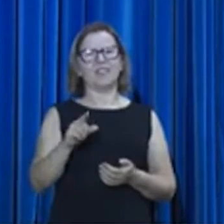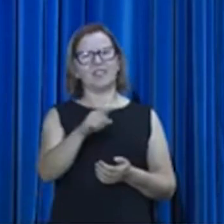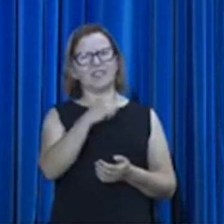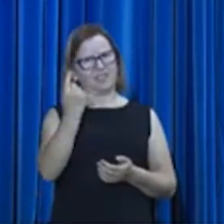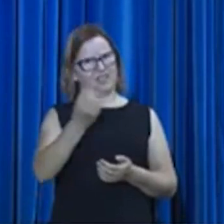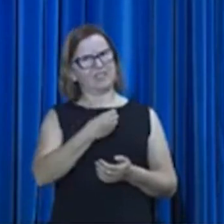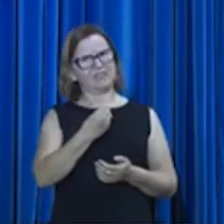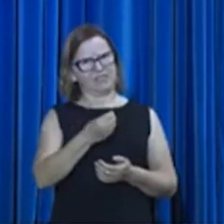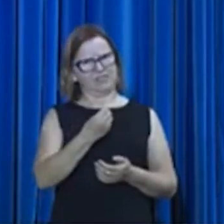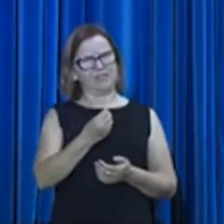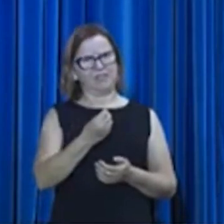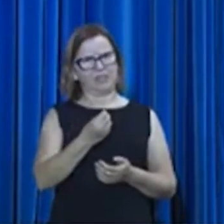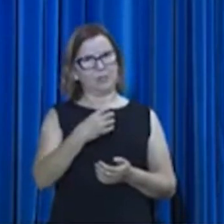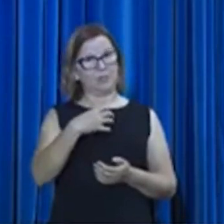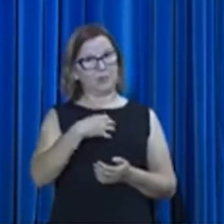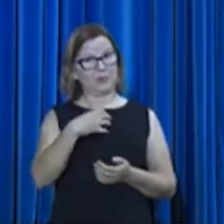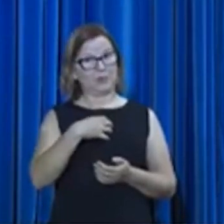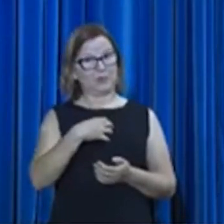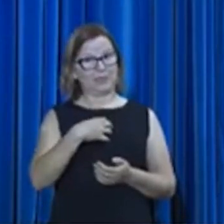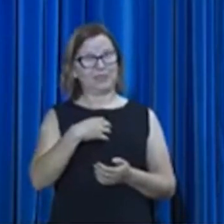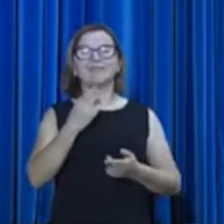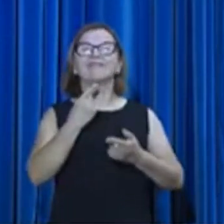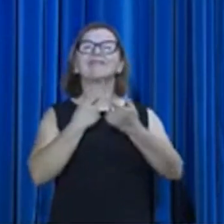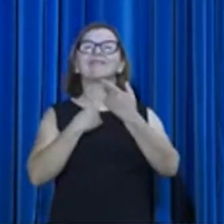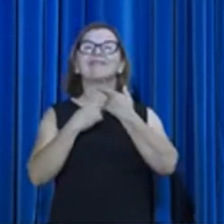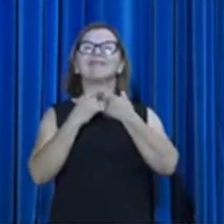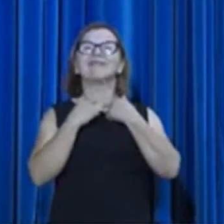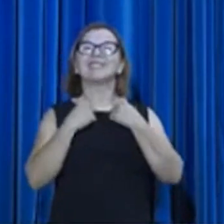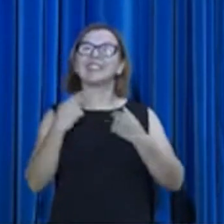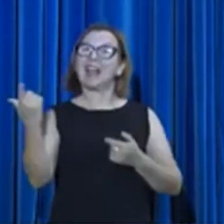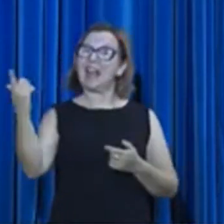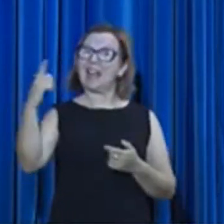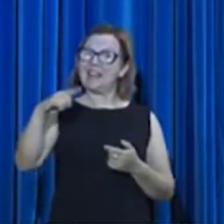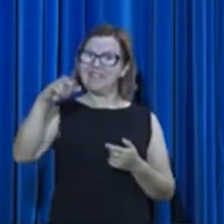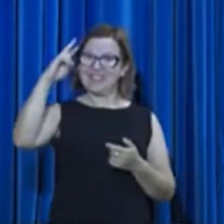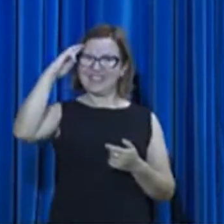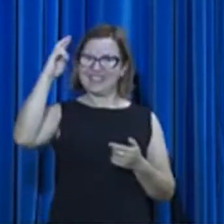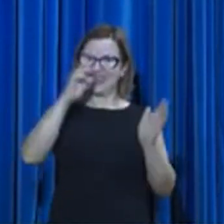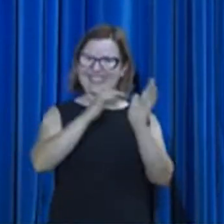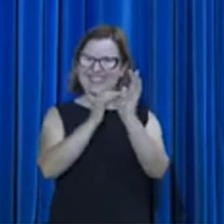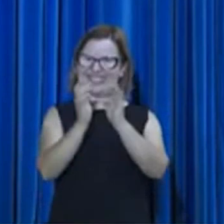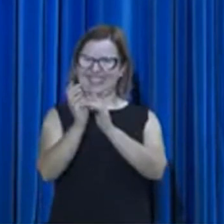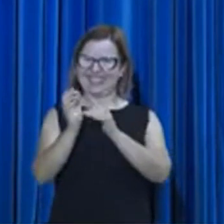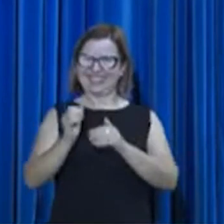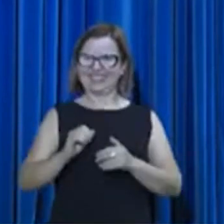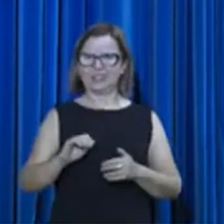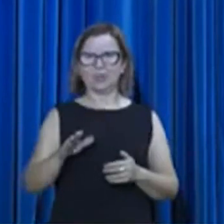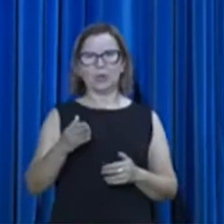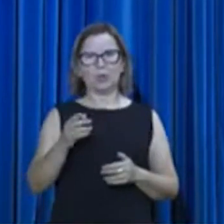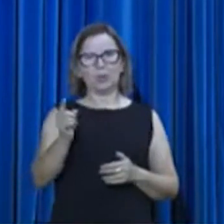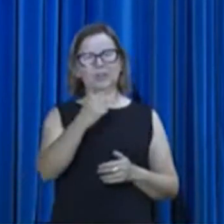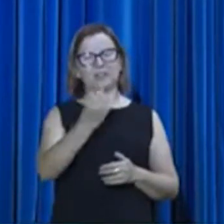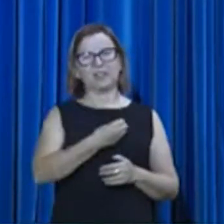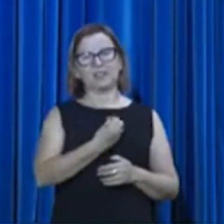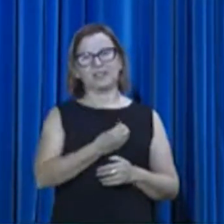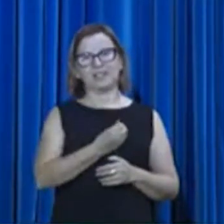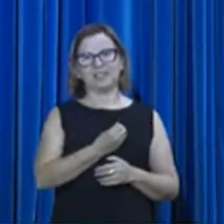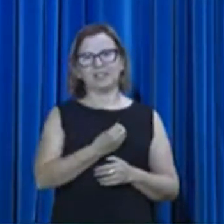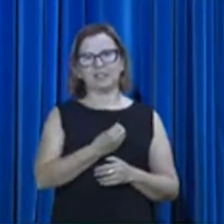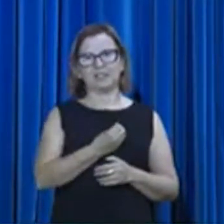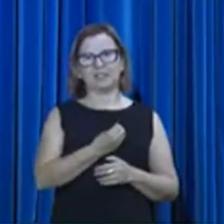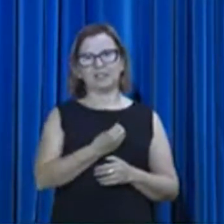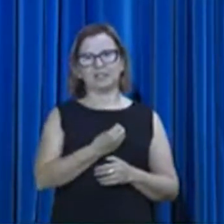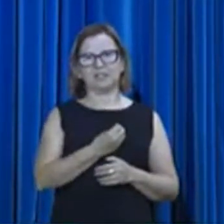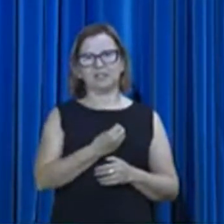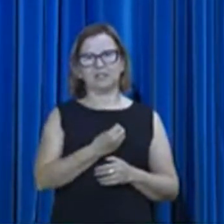tal maneira, almejando a volta do Senhor Jesus? Ou nossas vidas estão